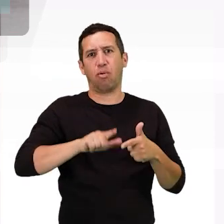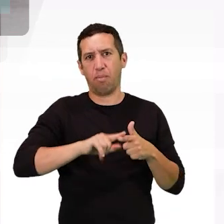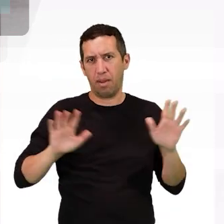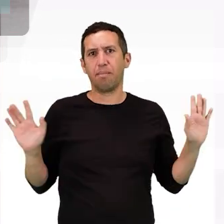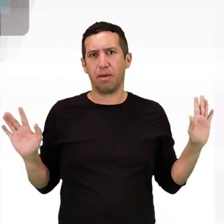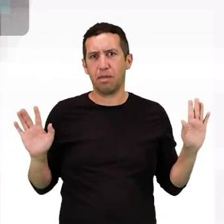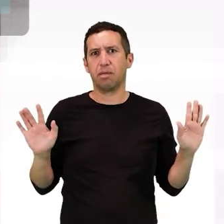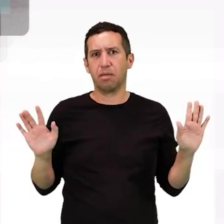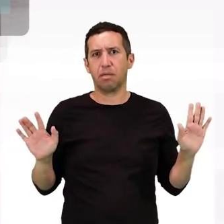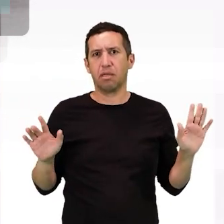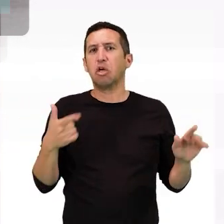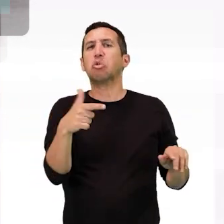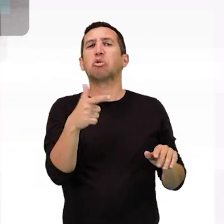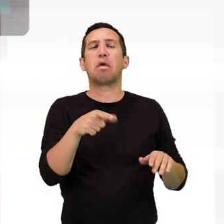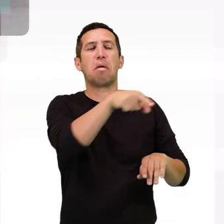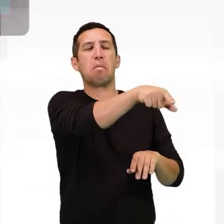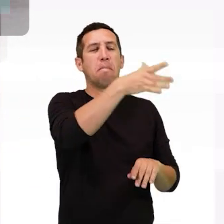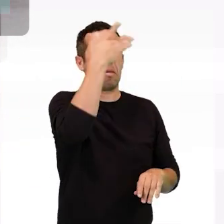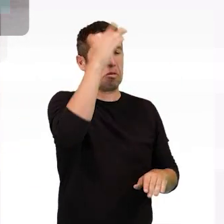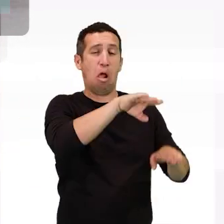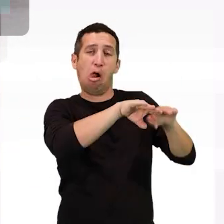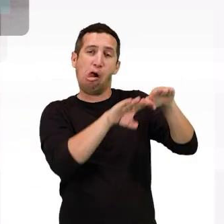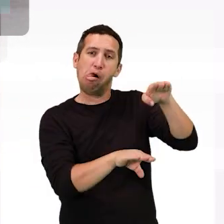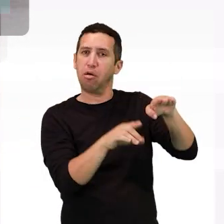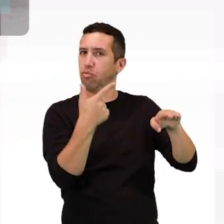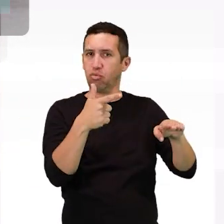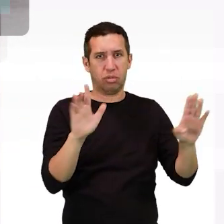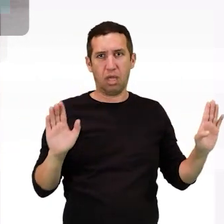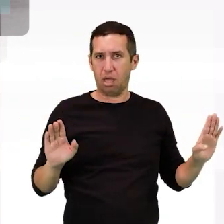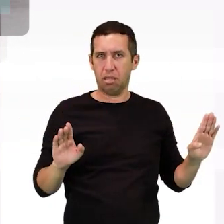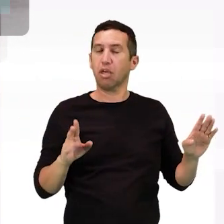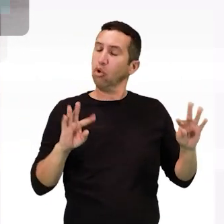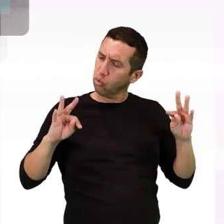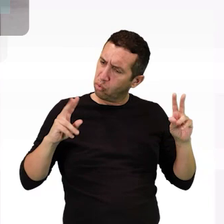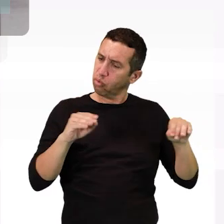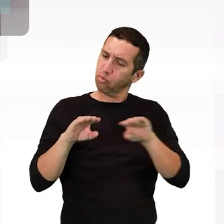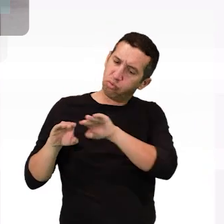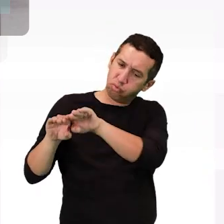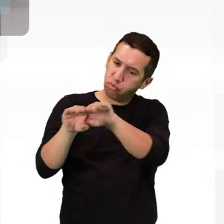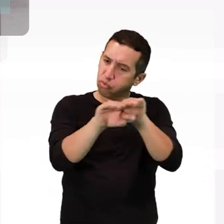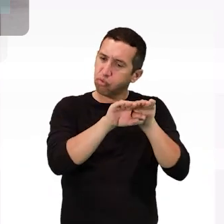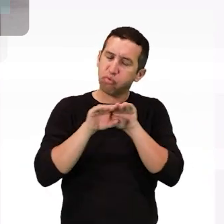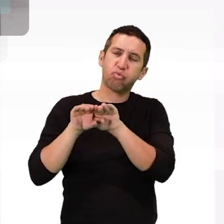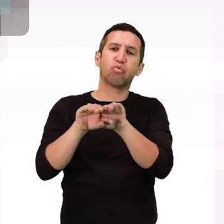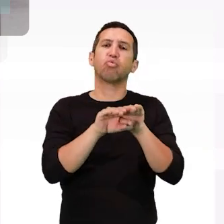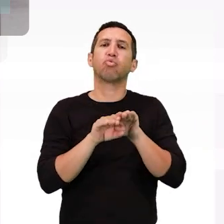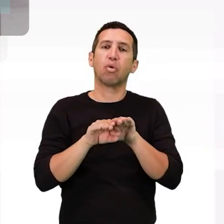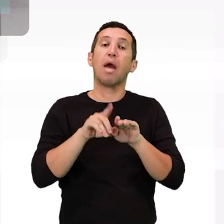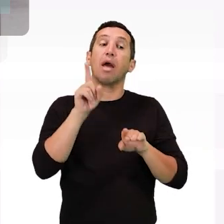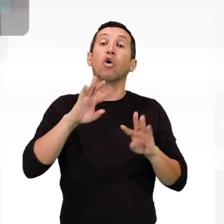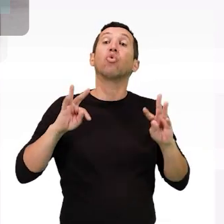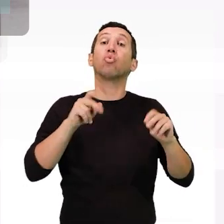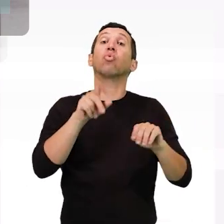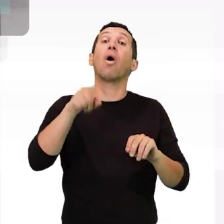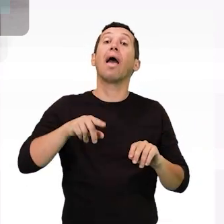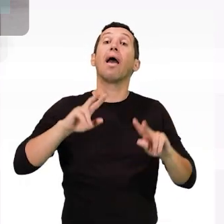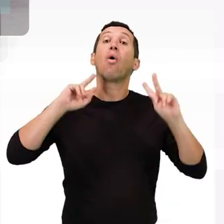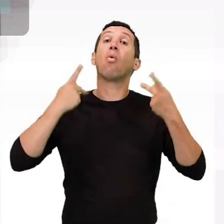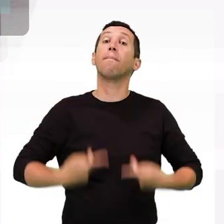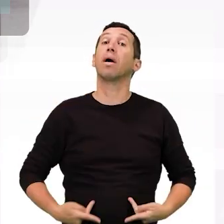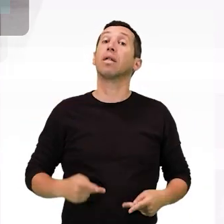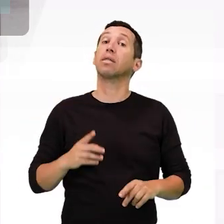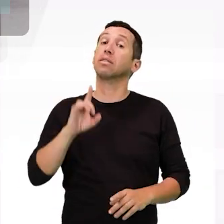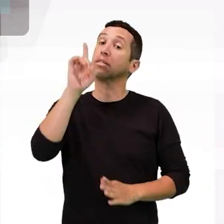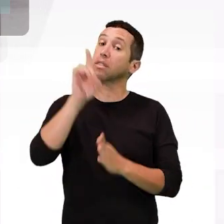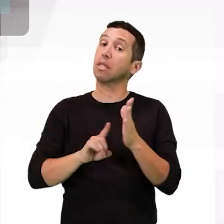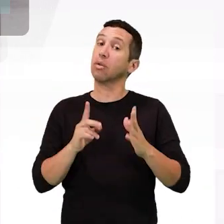pessoas. Nós não temos cidadãos de segunda categoria, nós não temos trabalhadores de segunda categoria, nós temos, na verdade, seres humanos